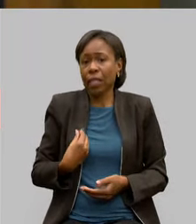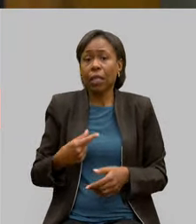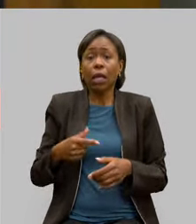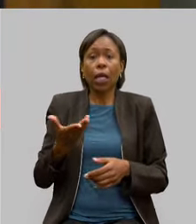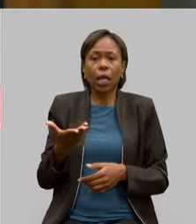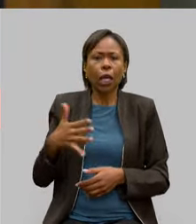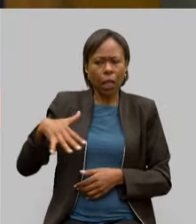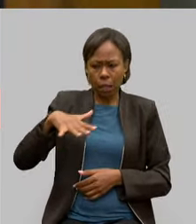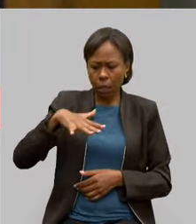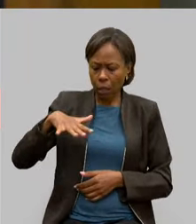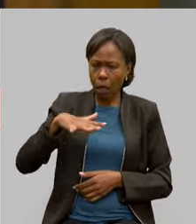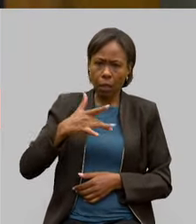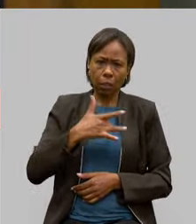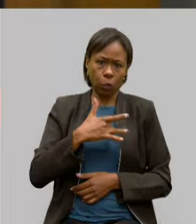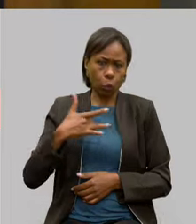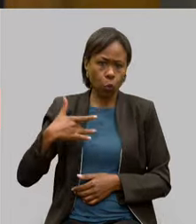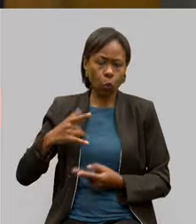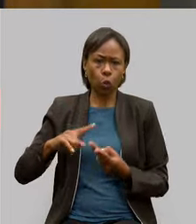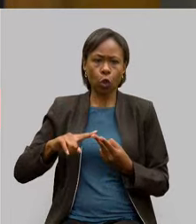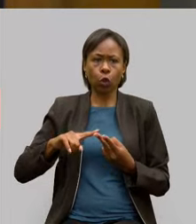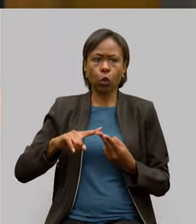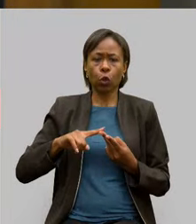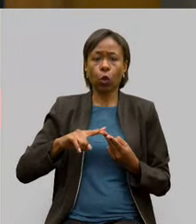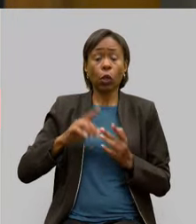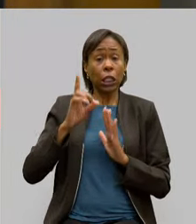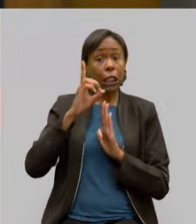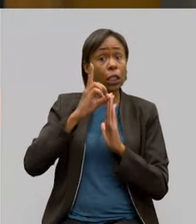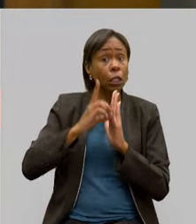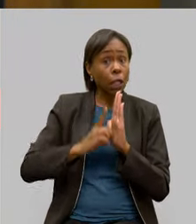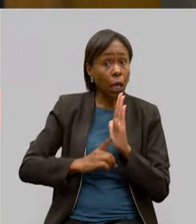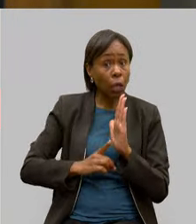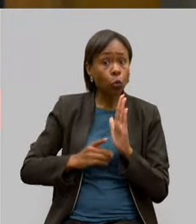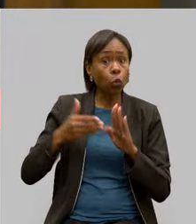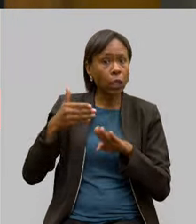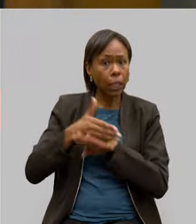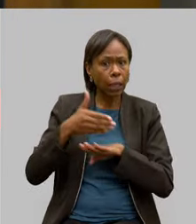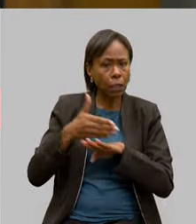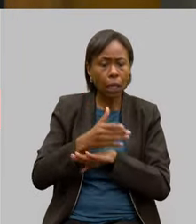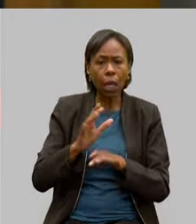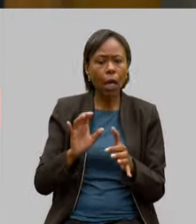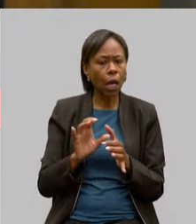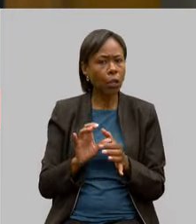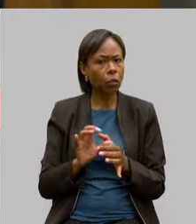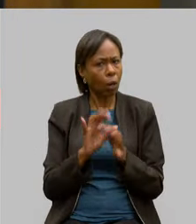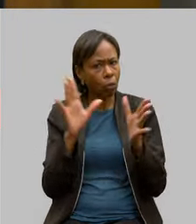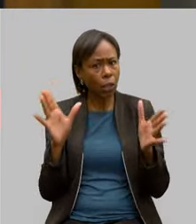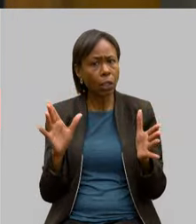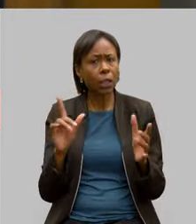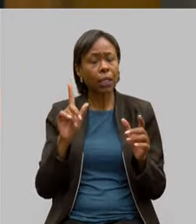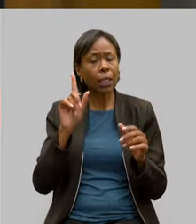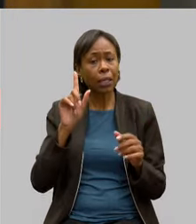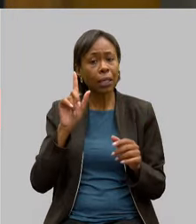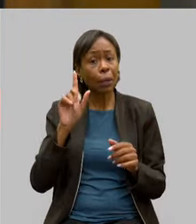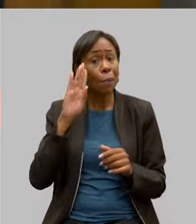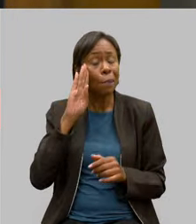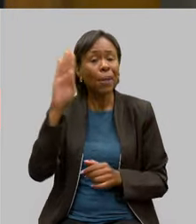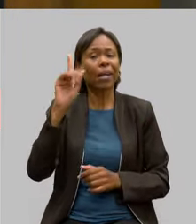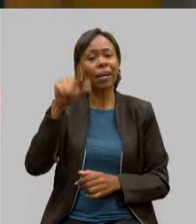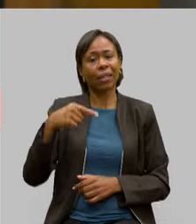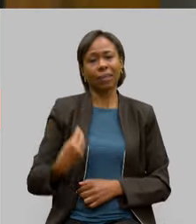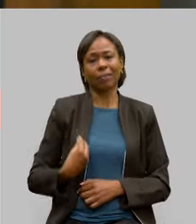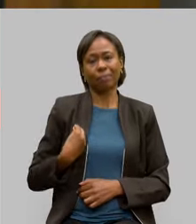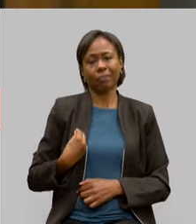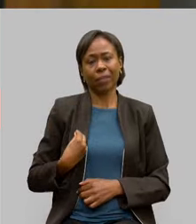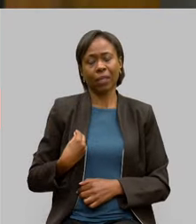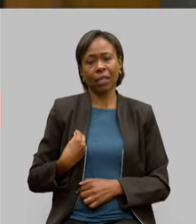saúde e do direito de acesso das pessoas ao bem maior que é a vida isso pode